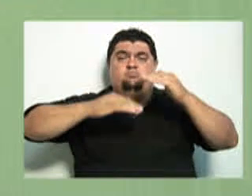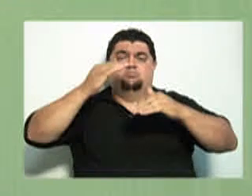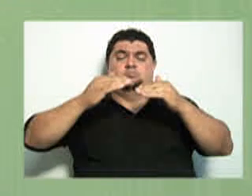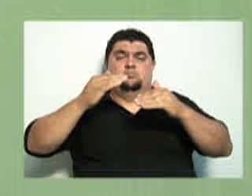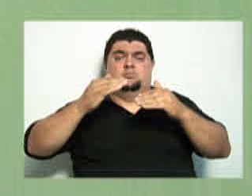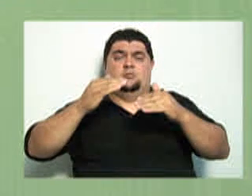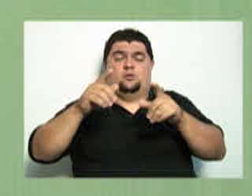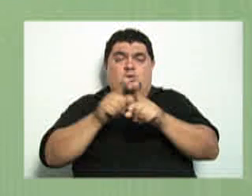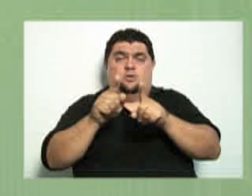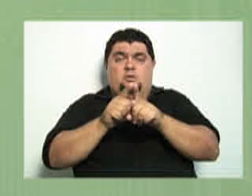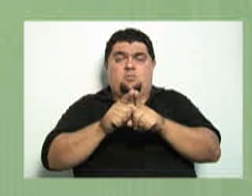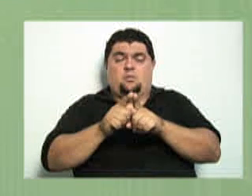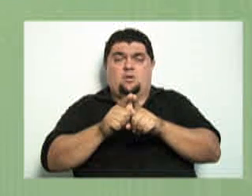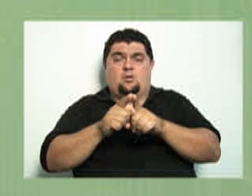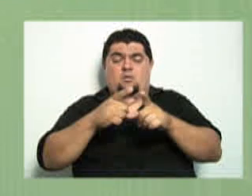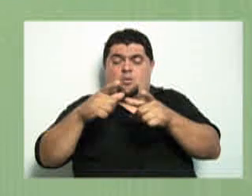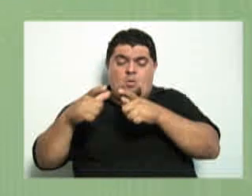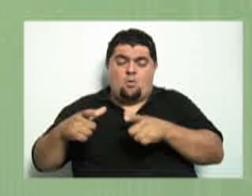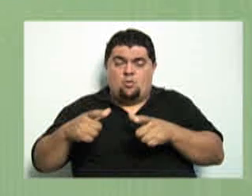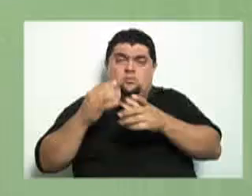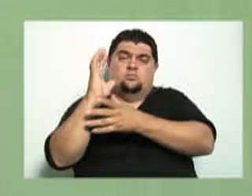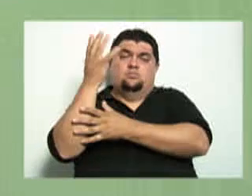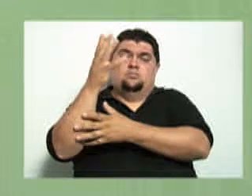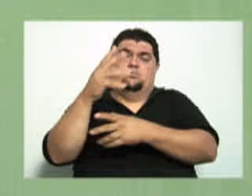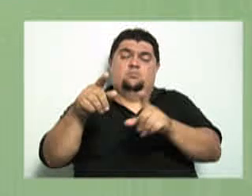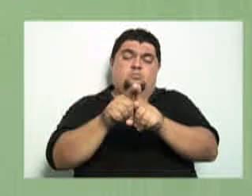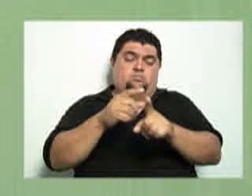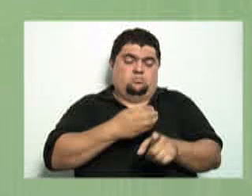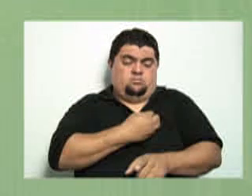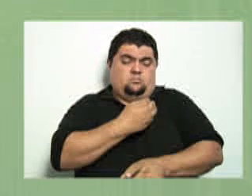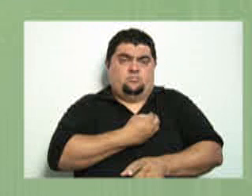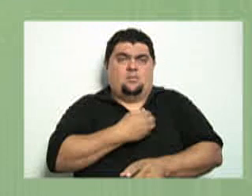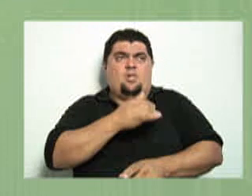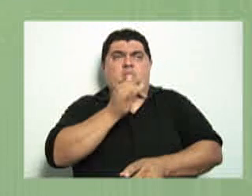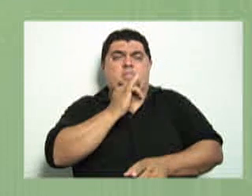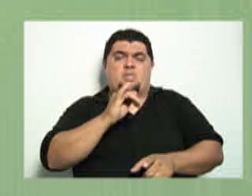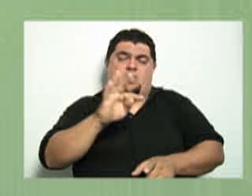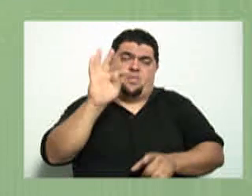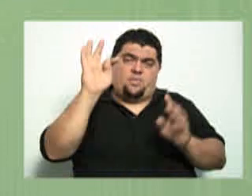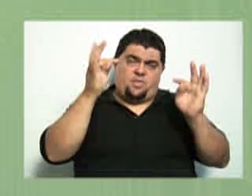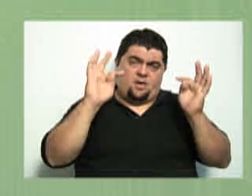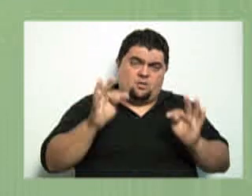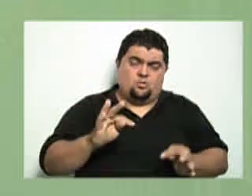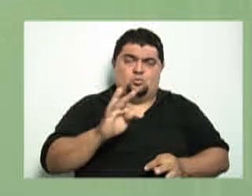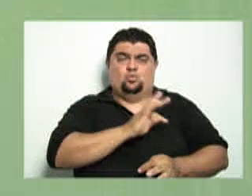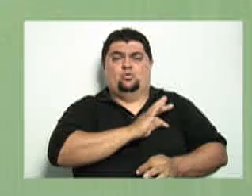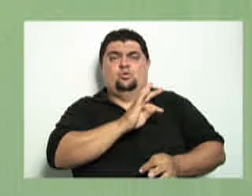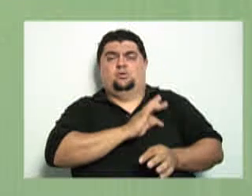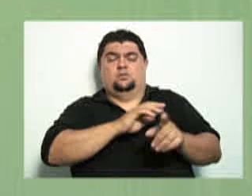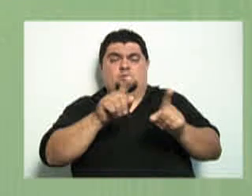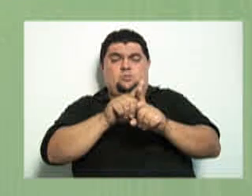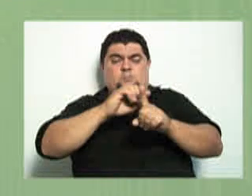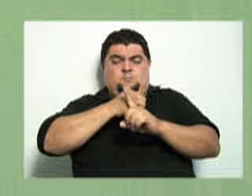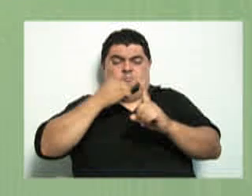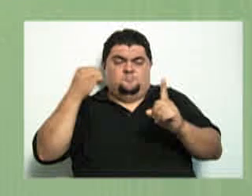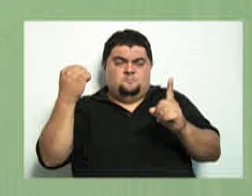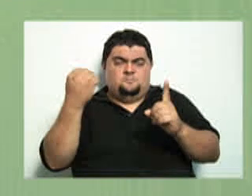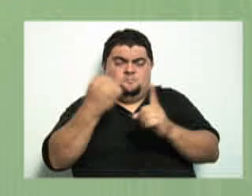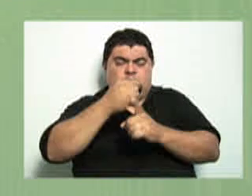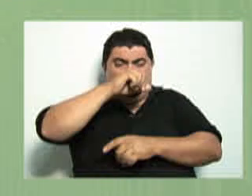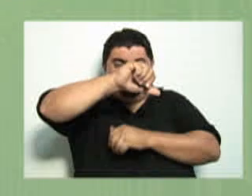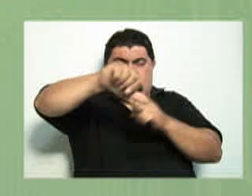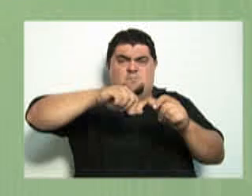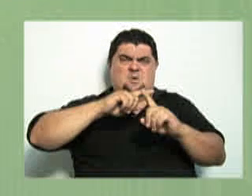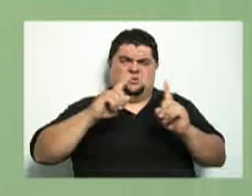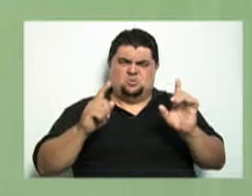e a expansão das bases produtivas, da tecnologia e da transformação social. Mas só isso não